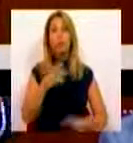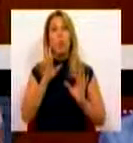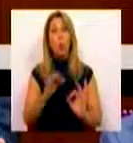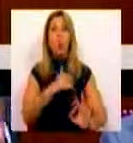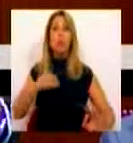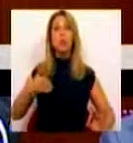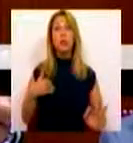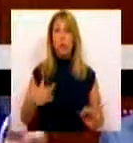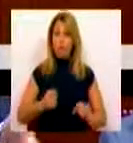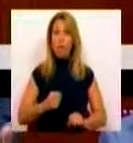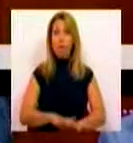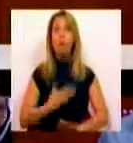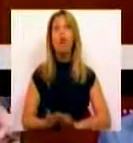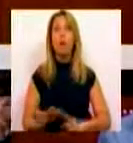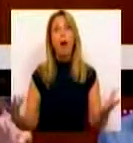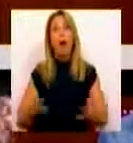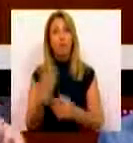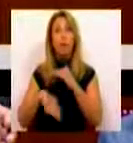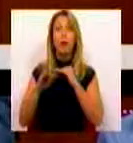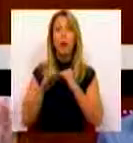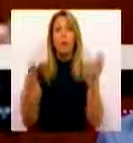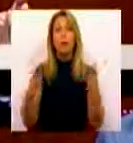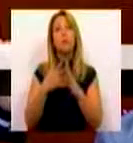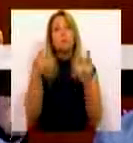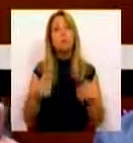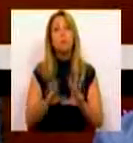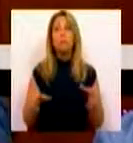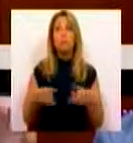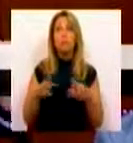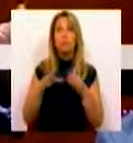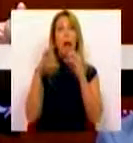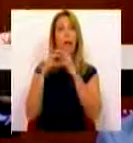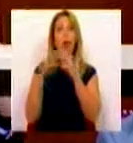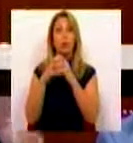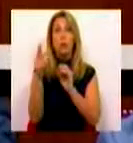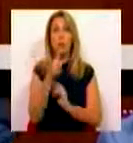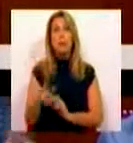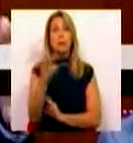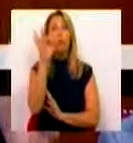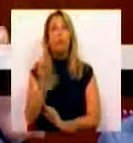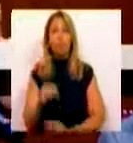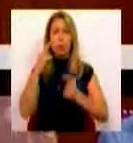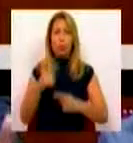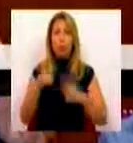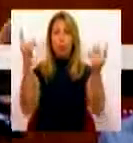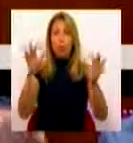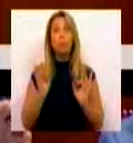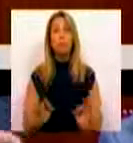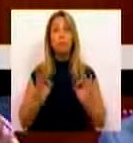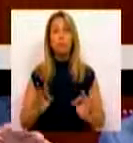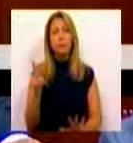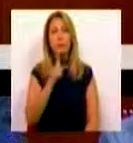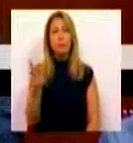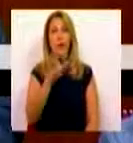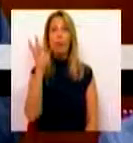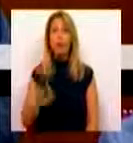que é fundamental para o nosso sistema financeiro termos uma Caixa Geral de Depósitos 100% pública, exclusivamente pública e definitivamente